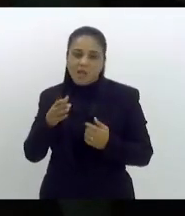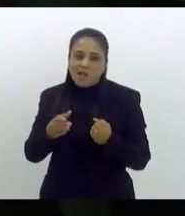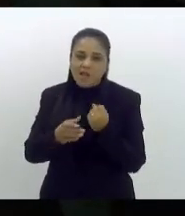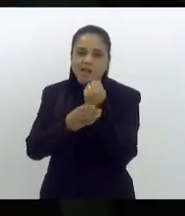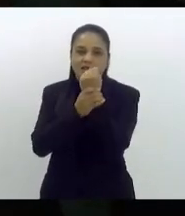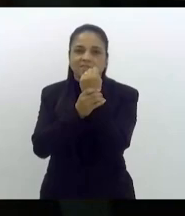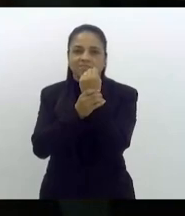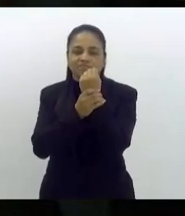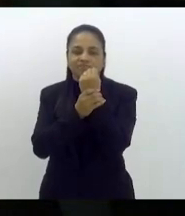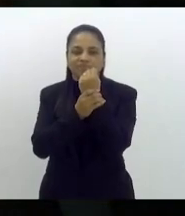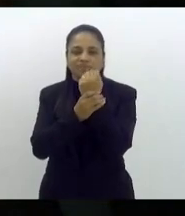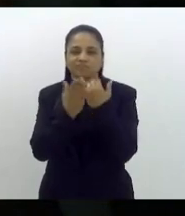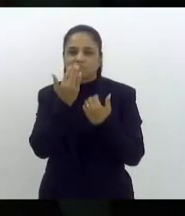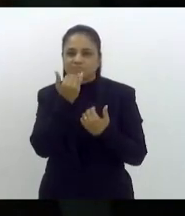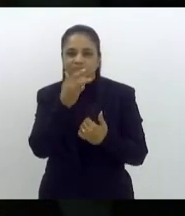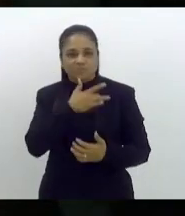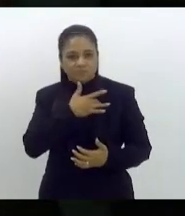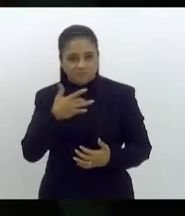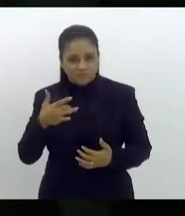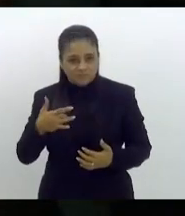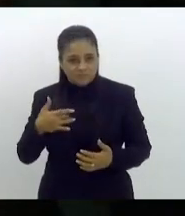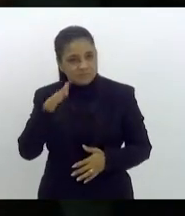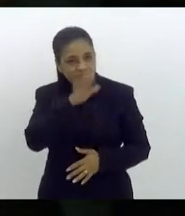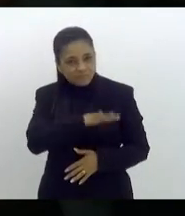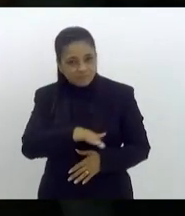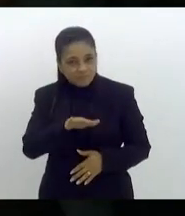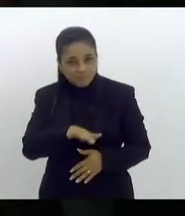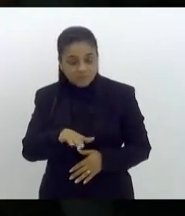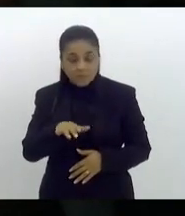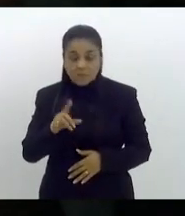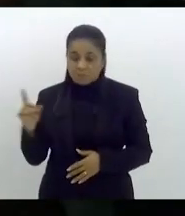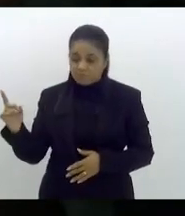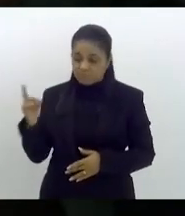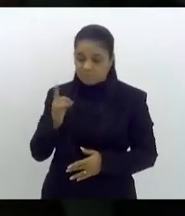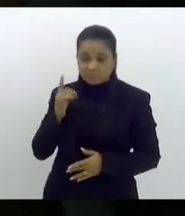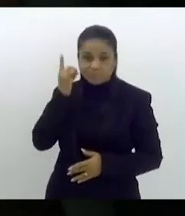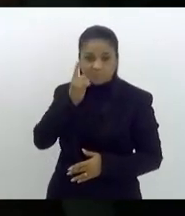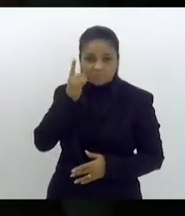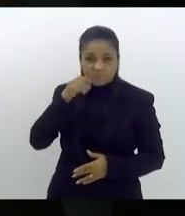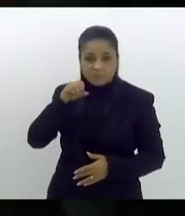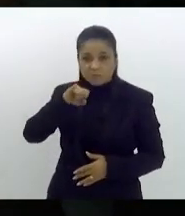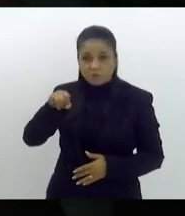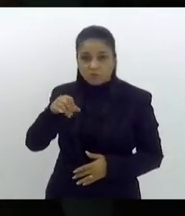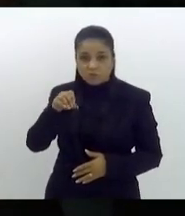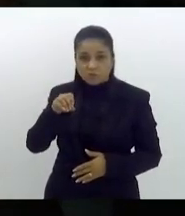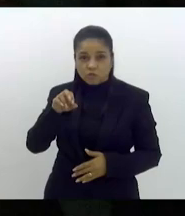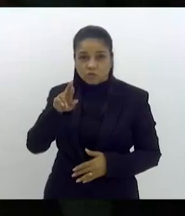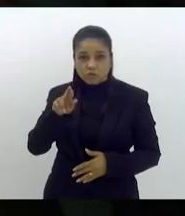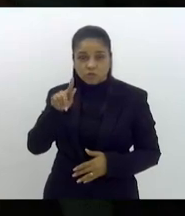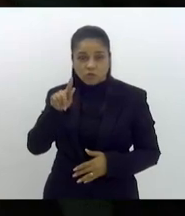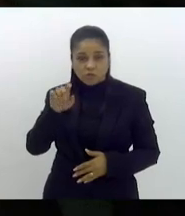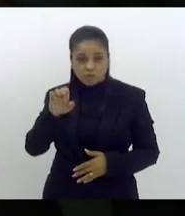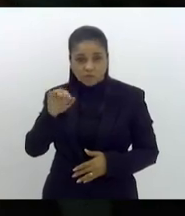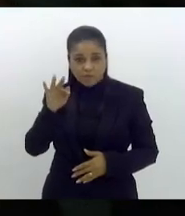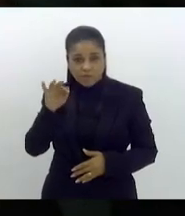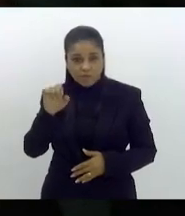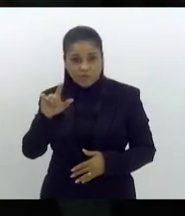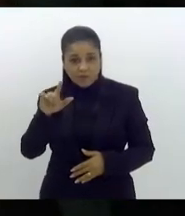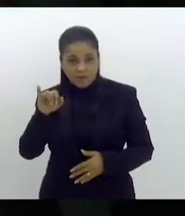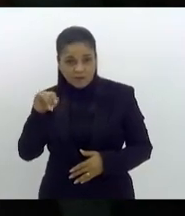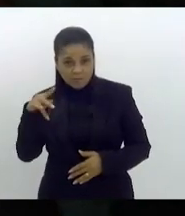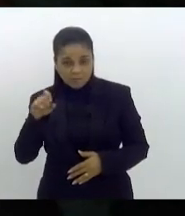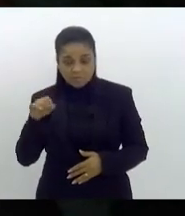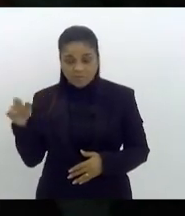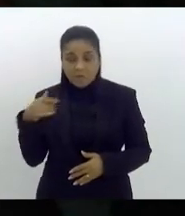as nossas crianças mas deputado Jorge Felipe vem aqui no microfone e fala como se fosse uma coisa do outro